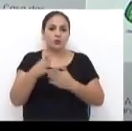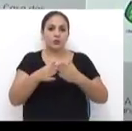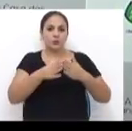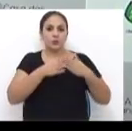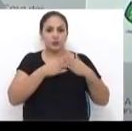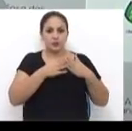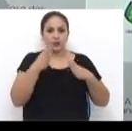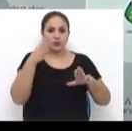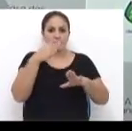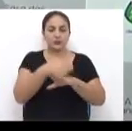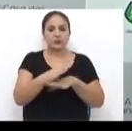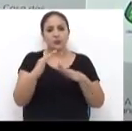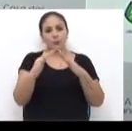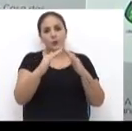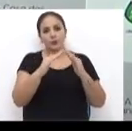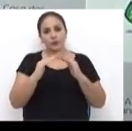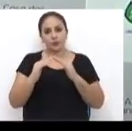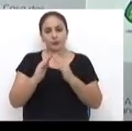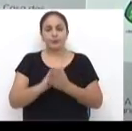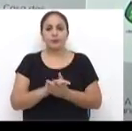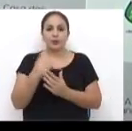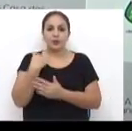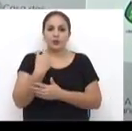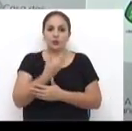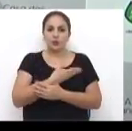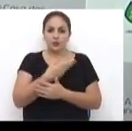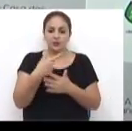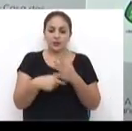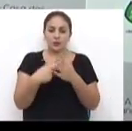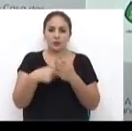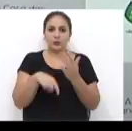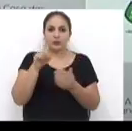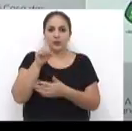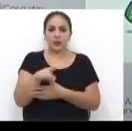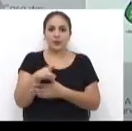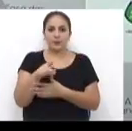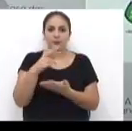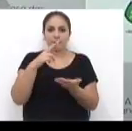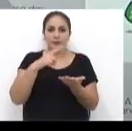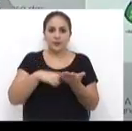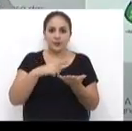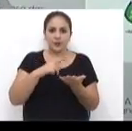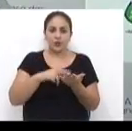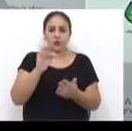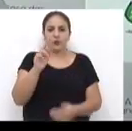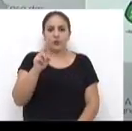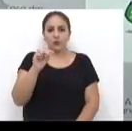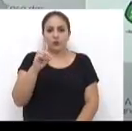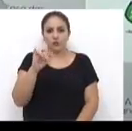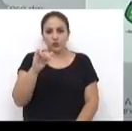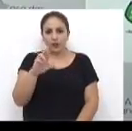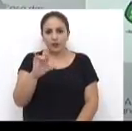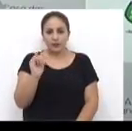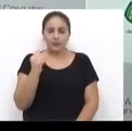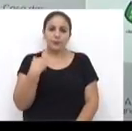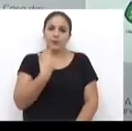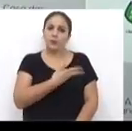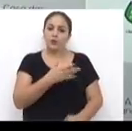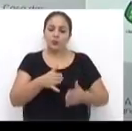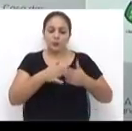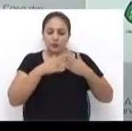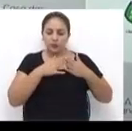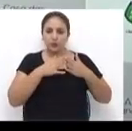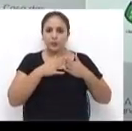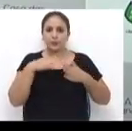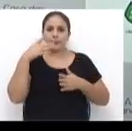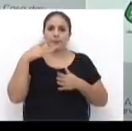Nossa bandeira é a regularização fundiária, aonde nós temos que defender essa bandeira, porque é o que mais necessita